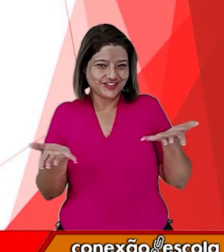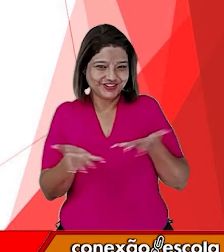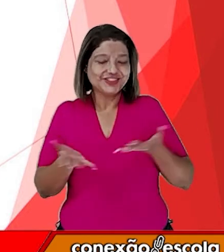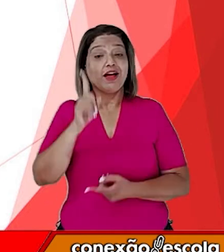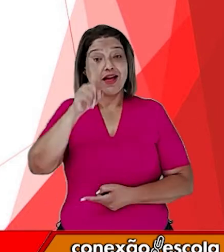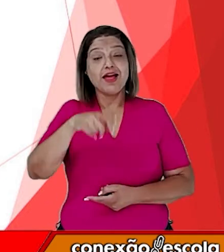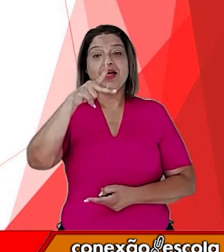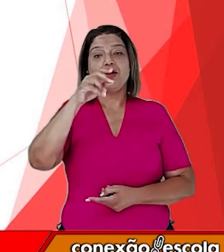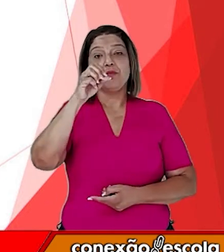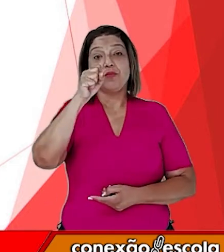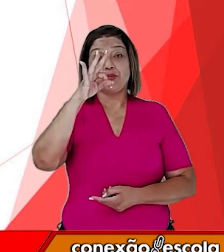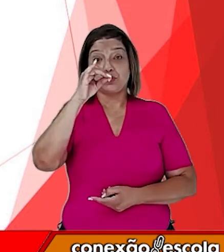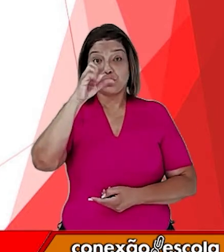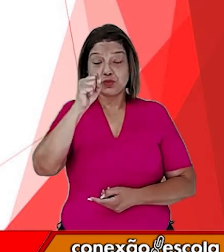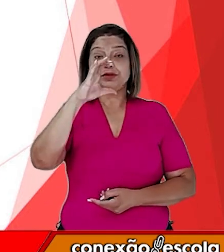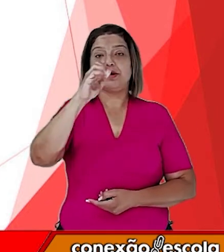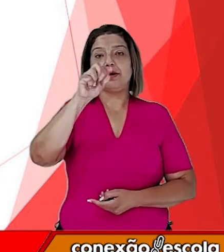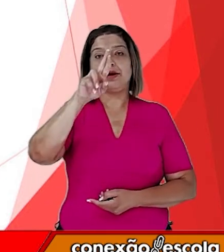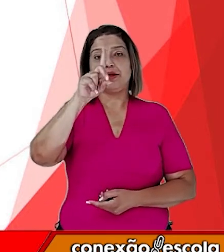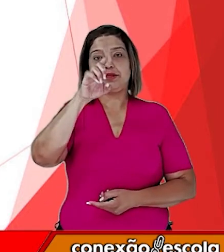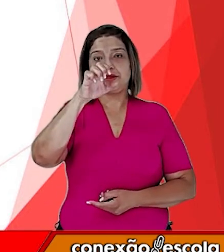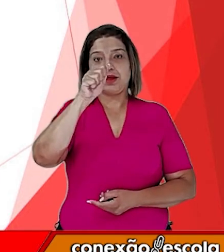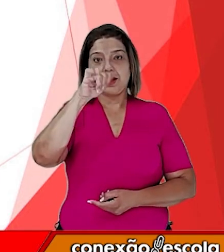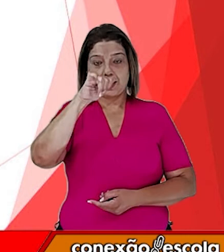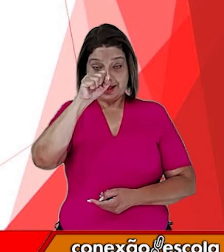os pontos cardeais.